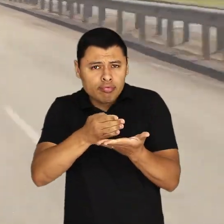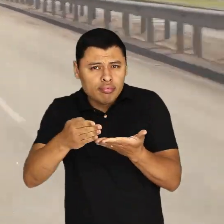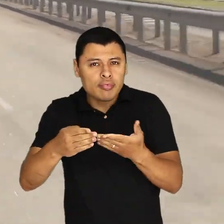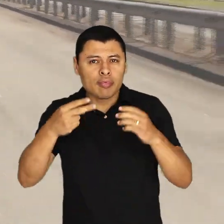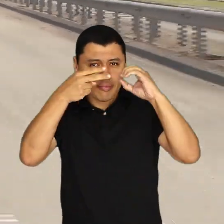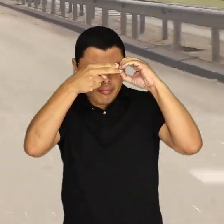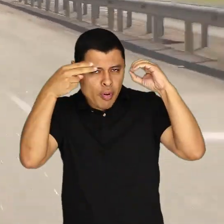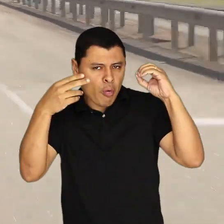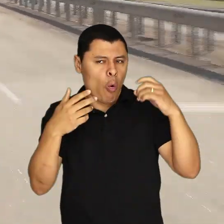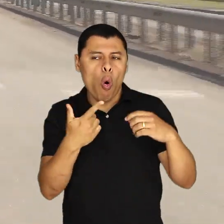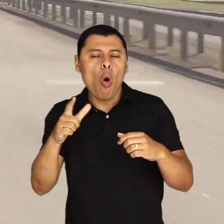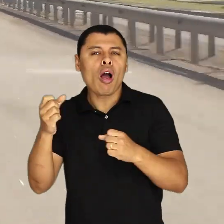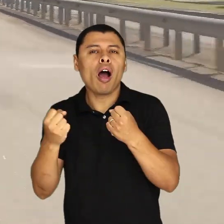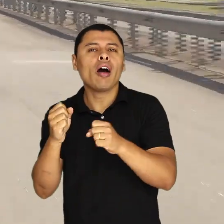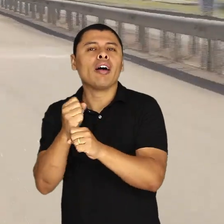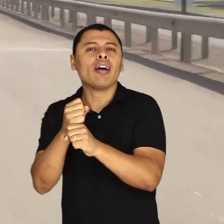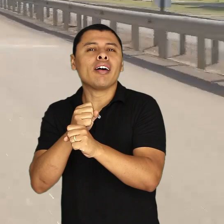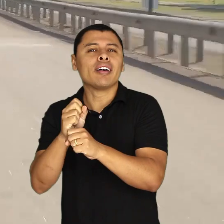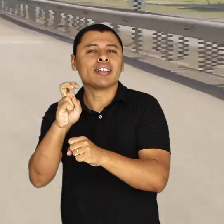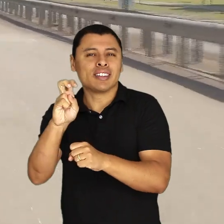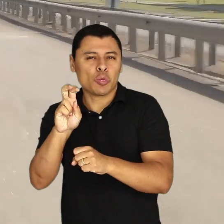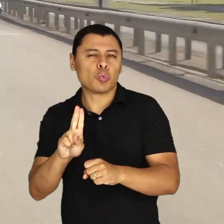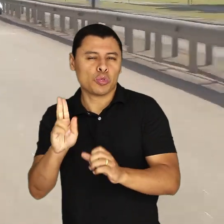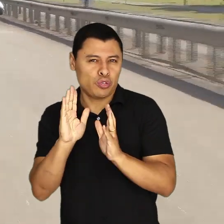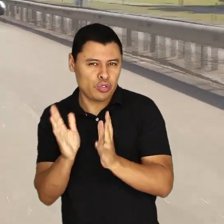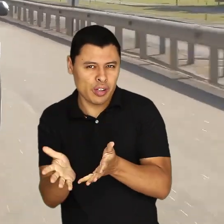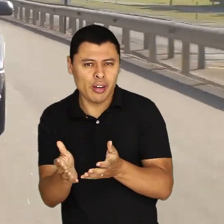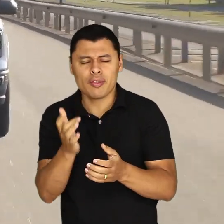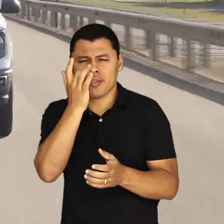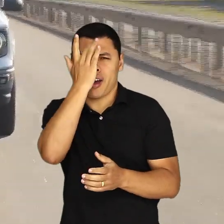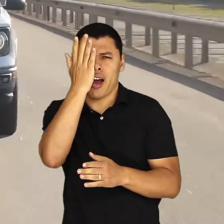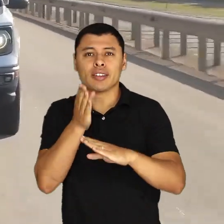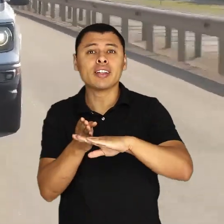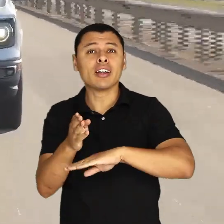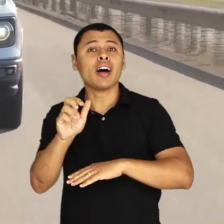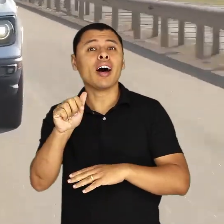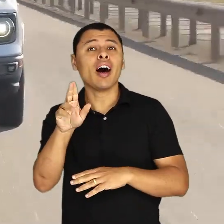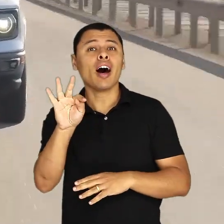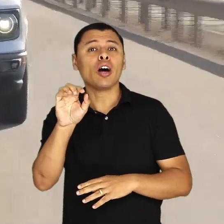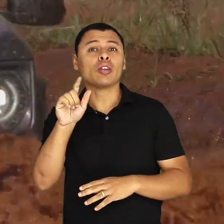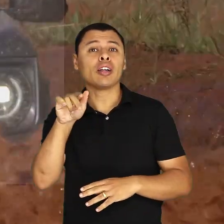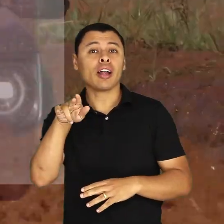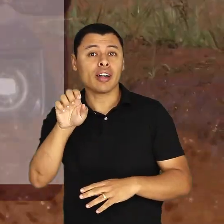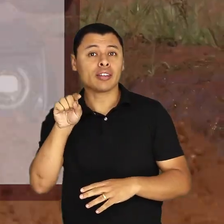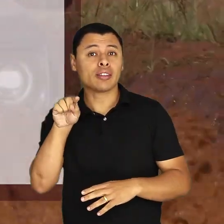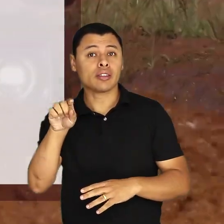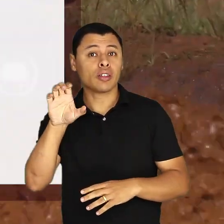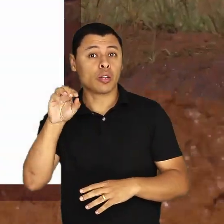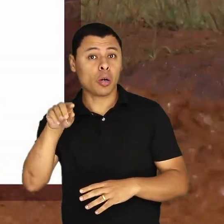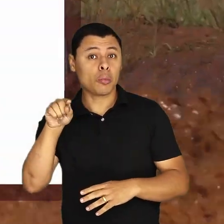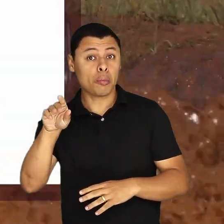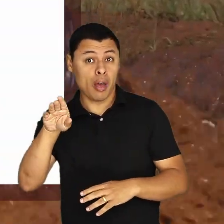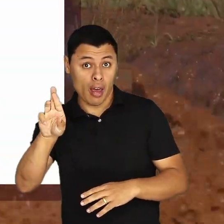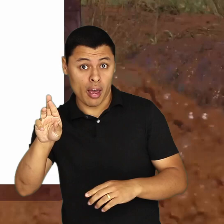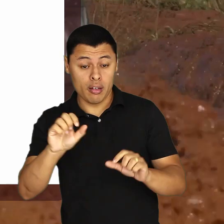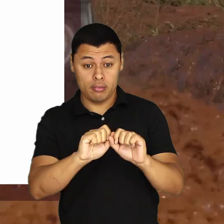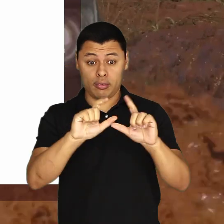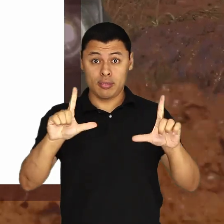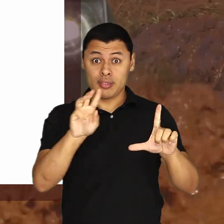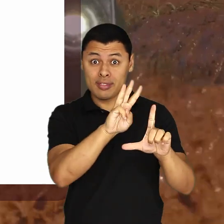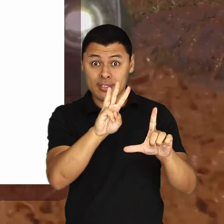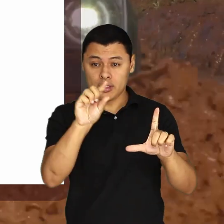Bronco Sport bem como qualquer outro seminovo com até 5 anos de uso com muita facilidade em autoline.com.br. Só clicar na barra